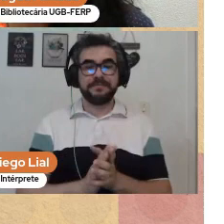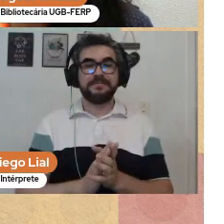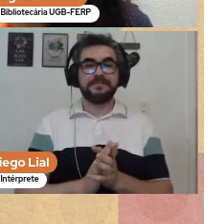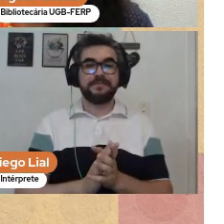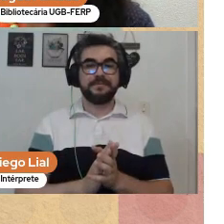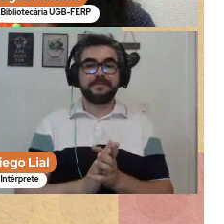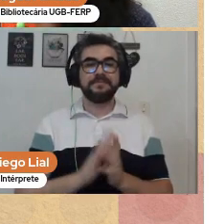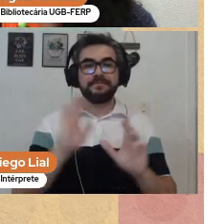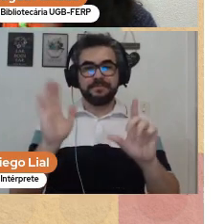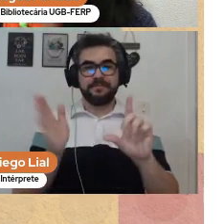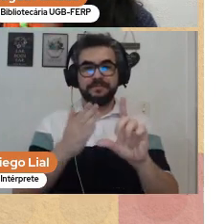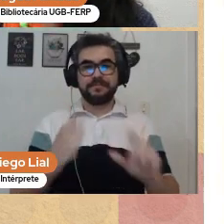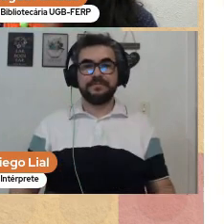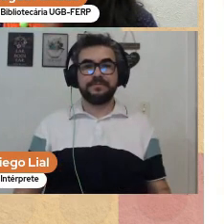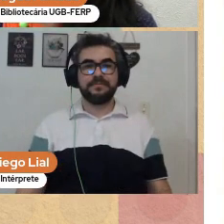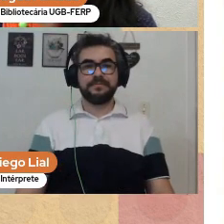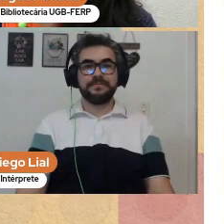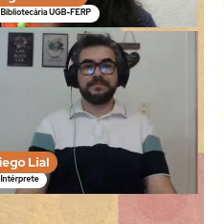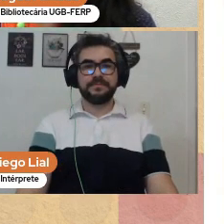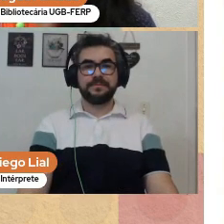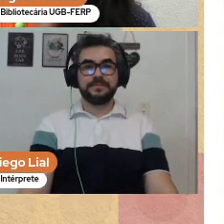favor.